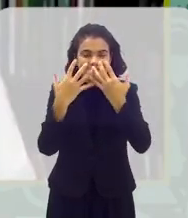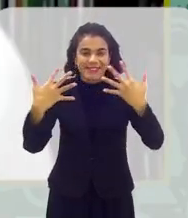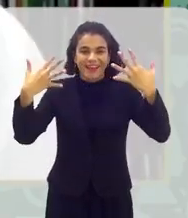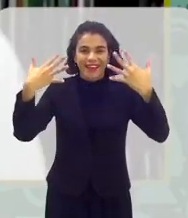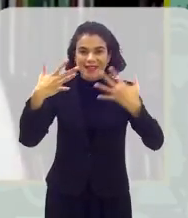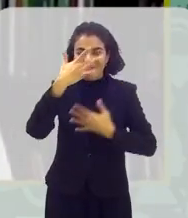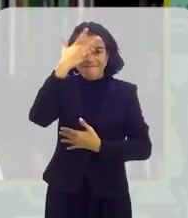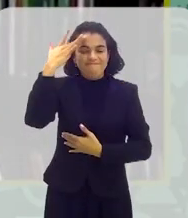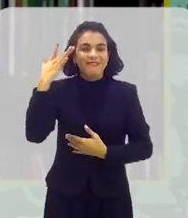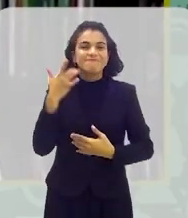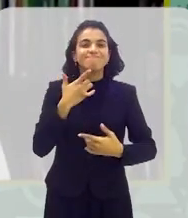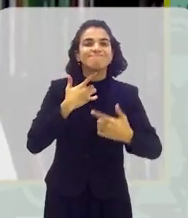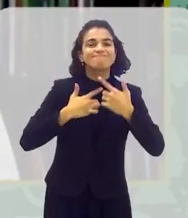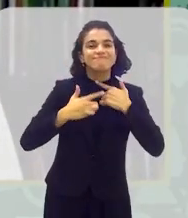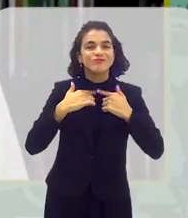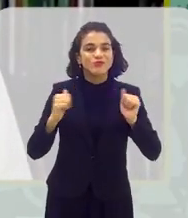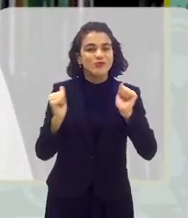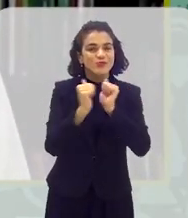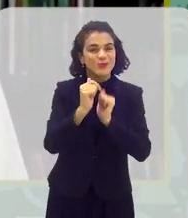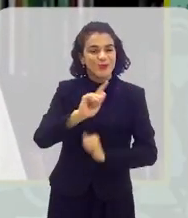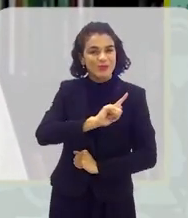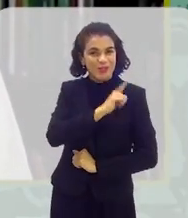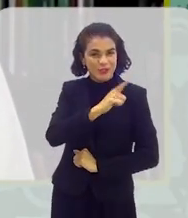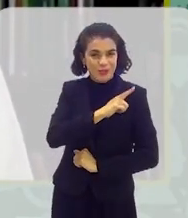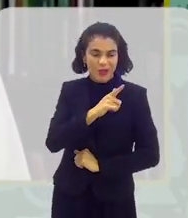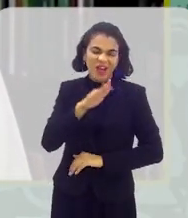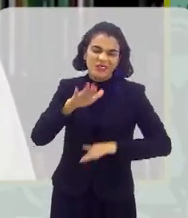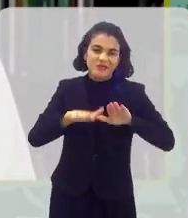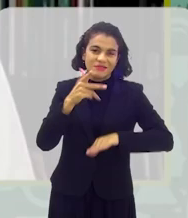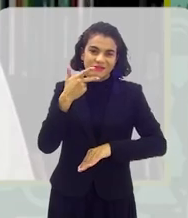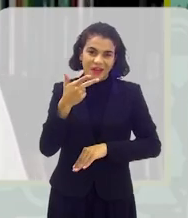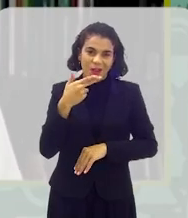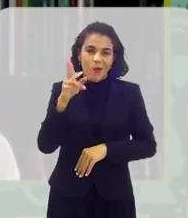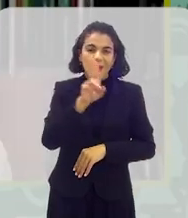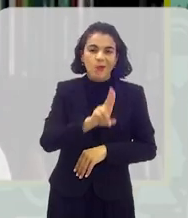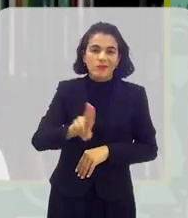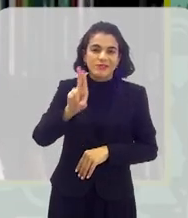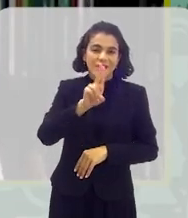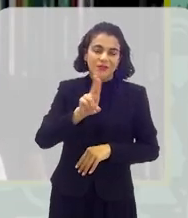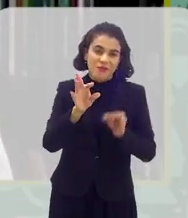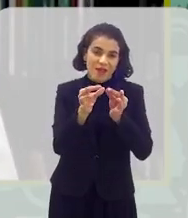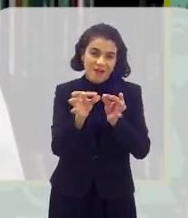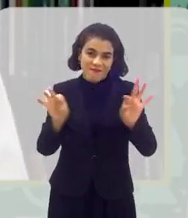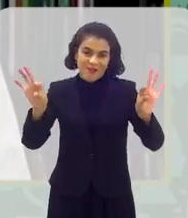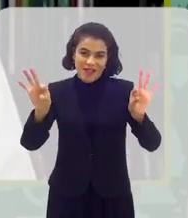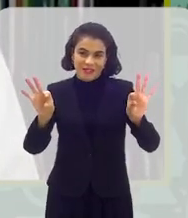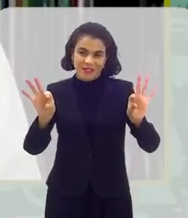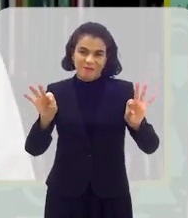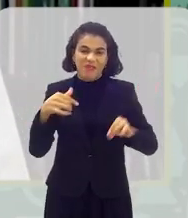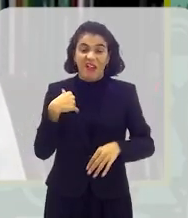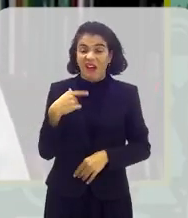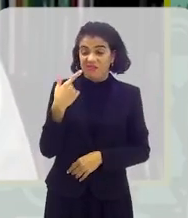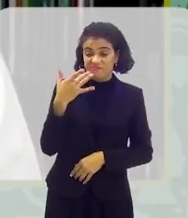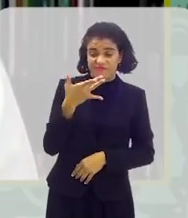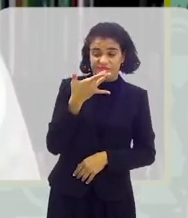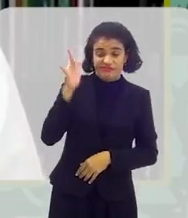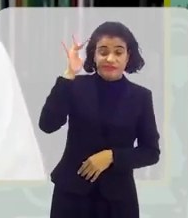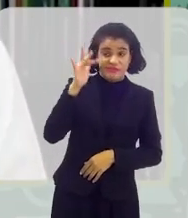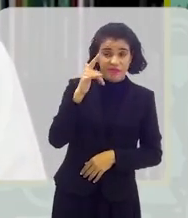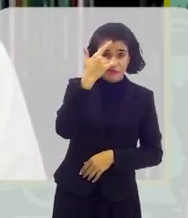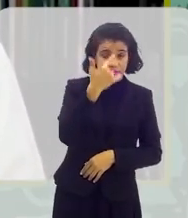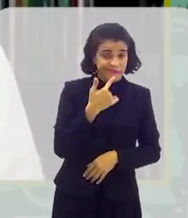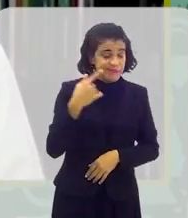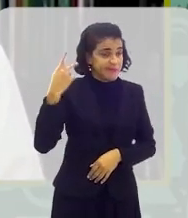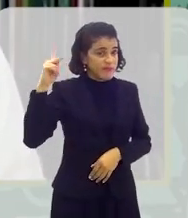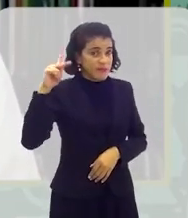do candidato né junto ao gestor Às vezes a gente fala assim usando aí uma frase Popular eu não fui